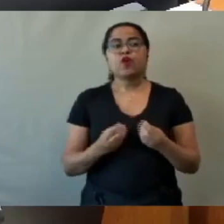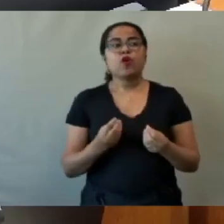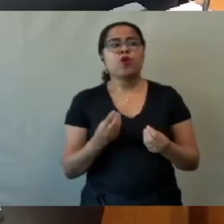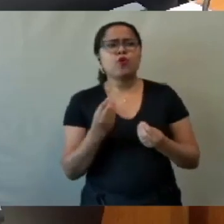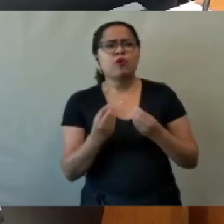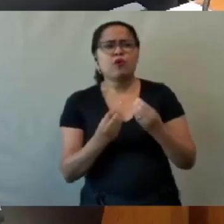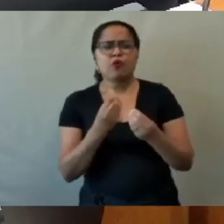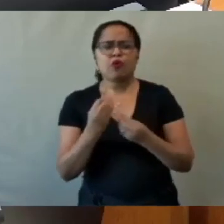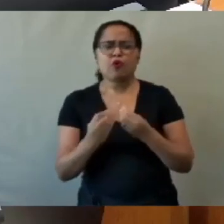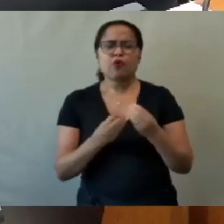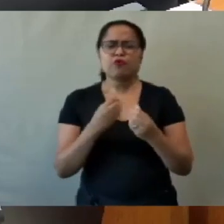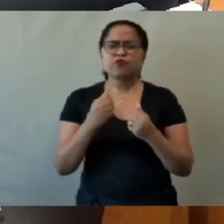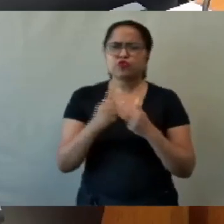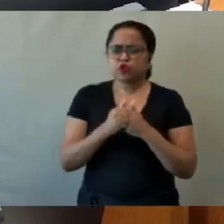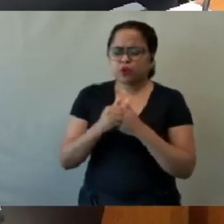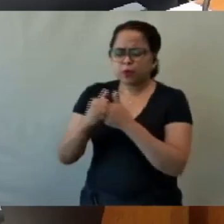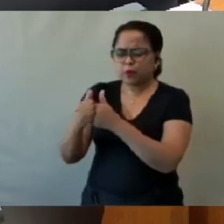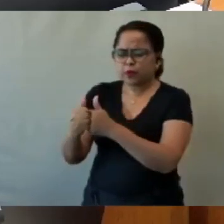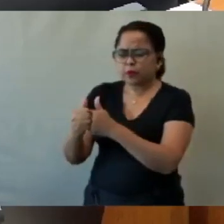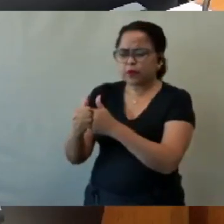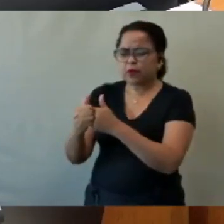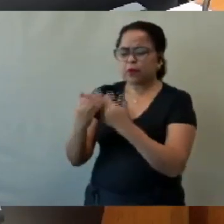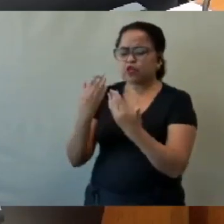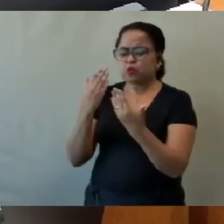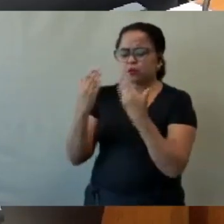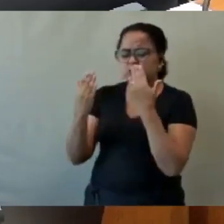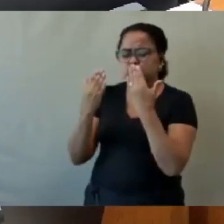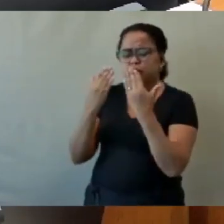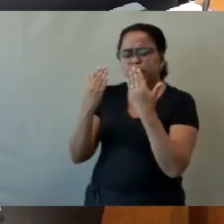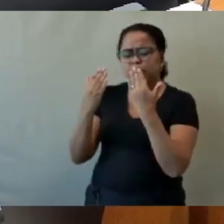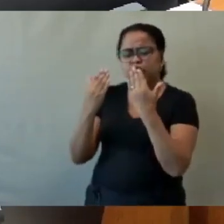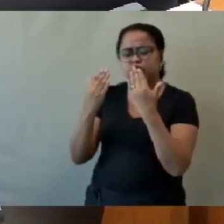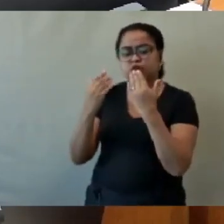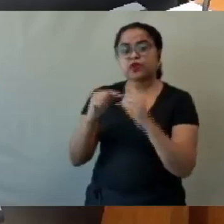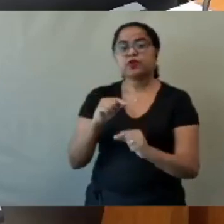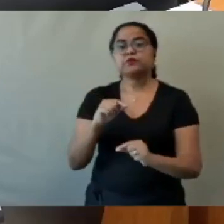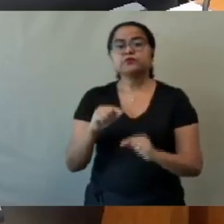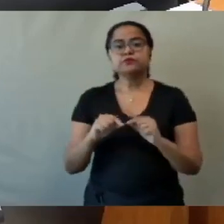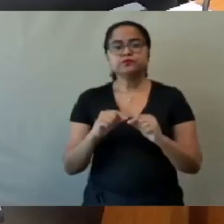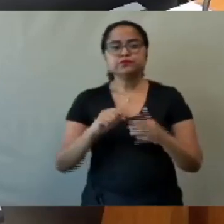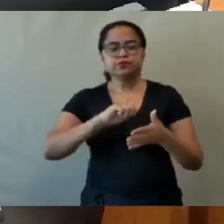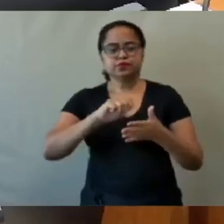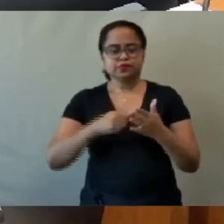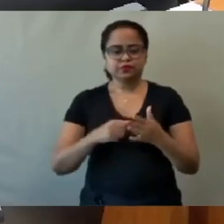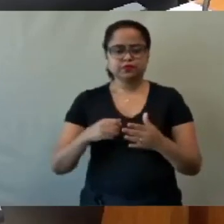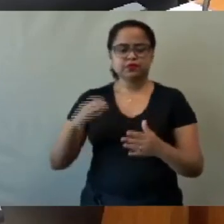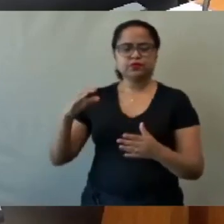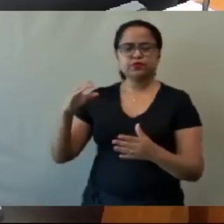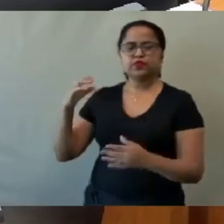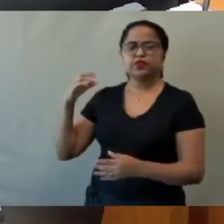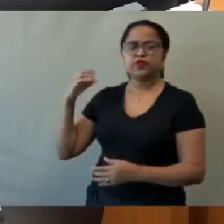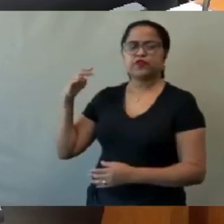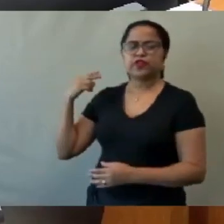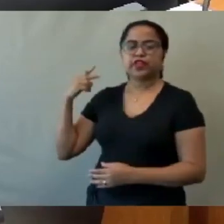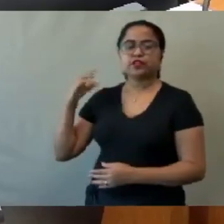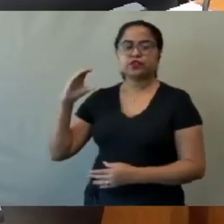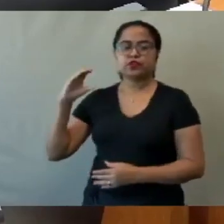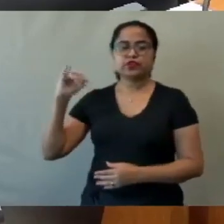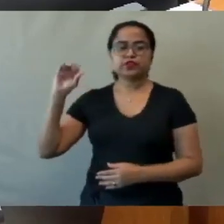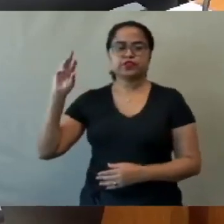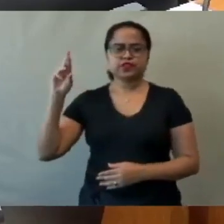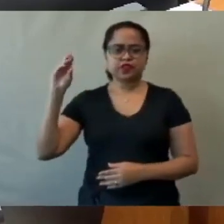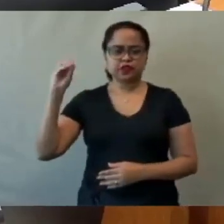o acompanhamento psicológico? A autoria, vereador Ciro Pereira. Em